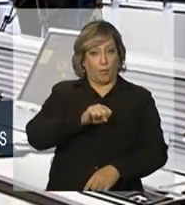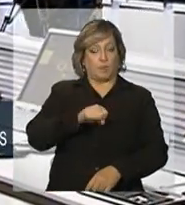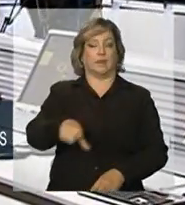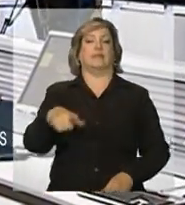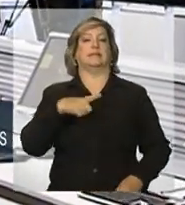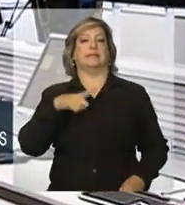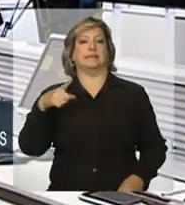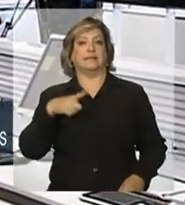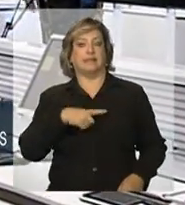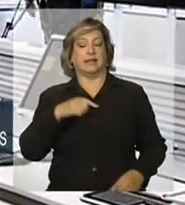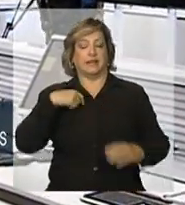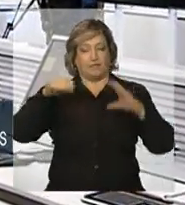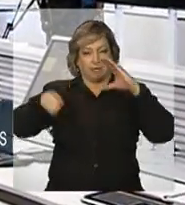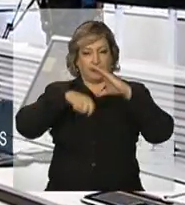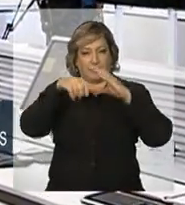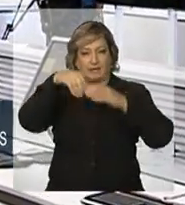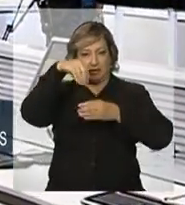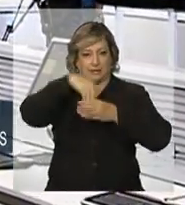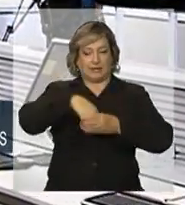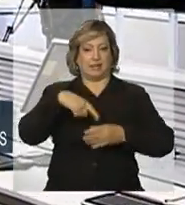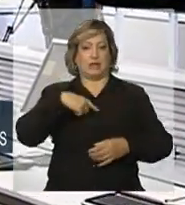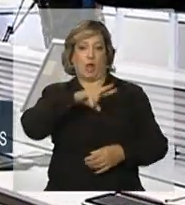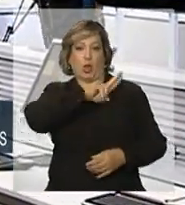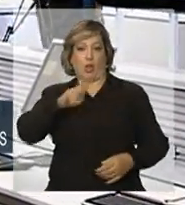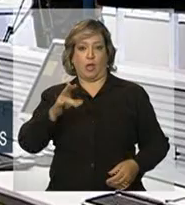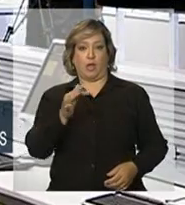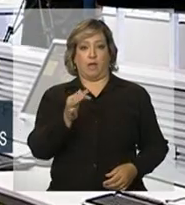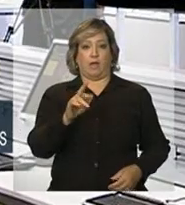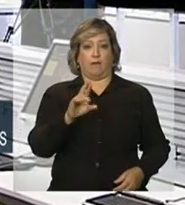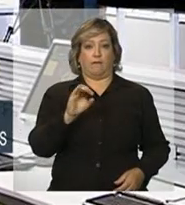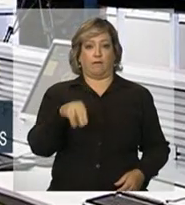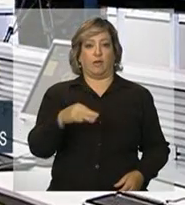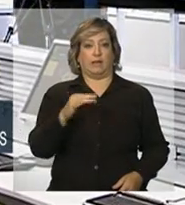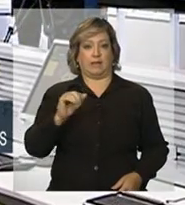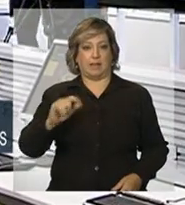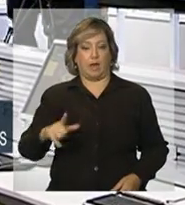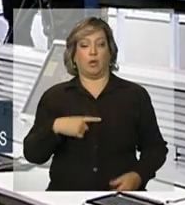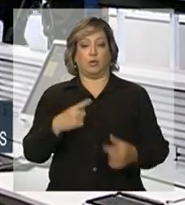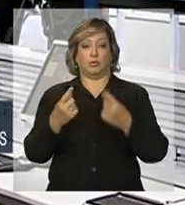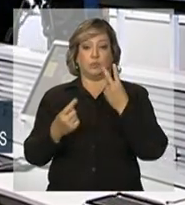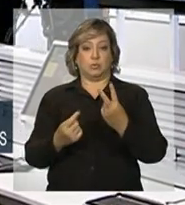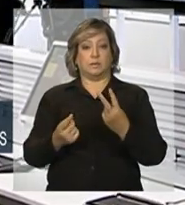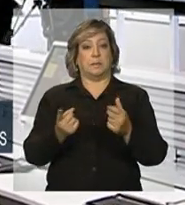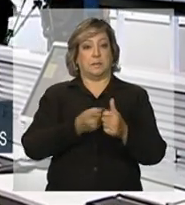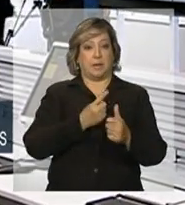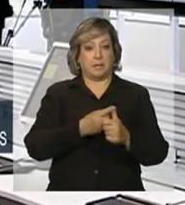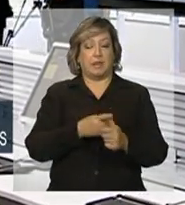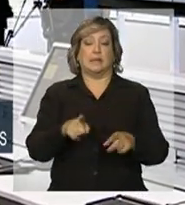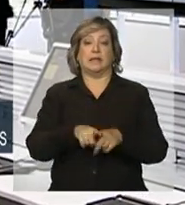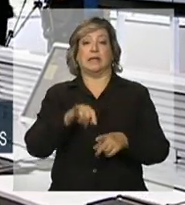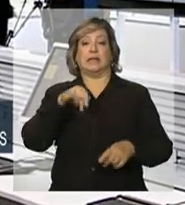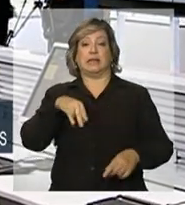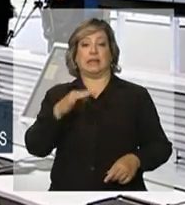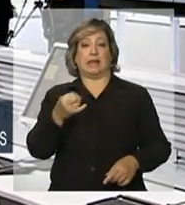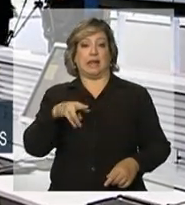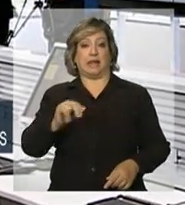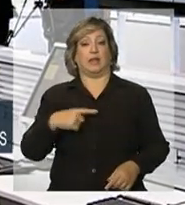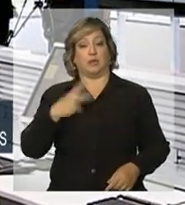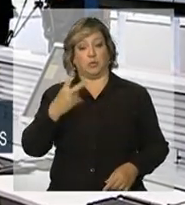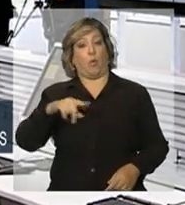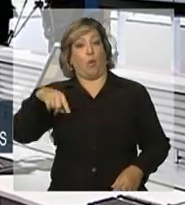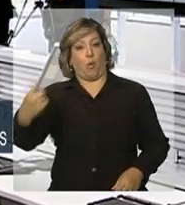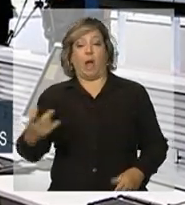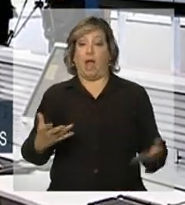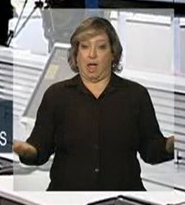câmeras internas, onde está escrito frontal, nas duas primeiras, e interno, nas duas outras. São câmeras online, estão ao